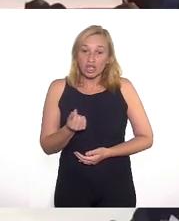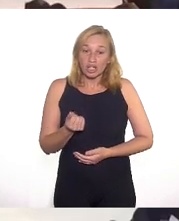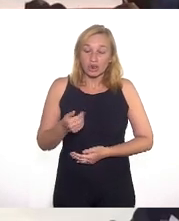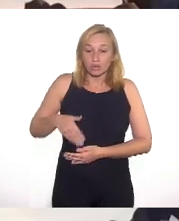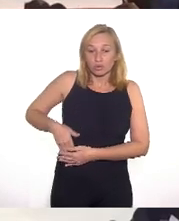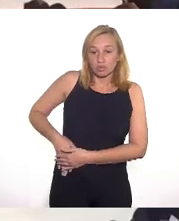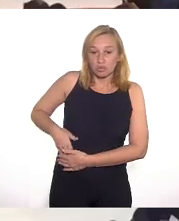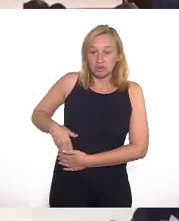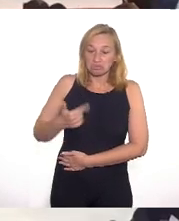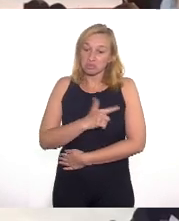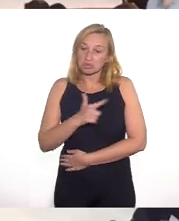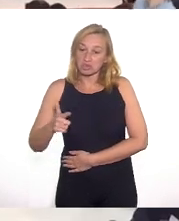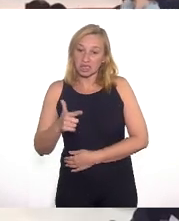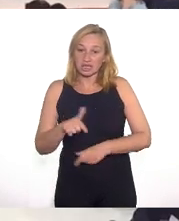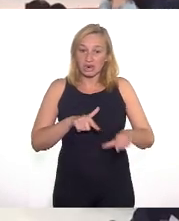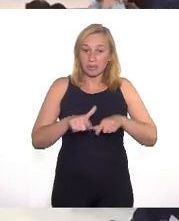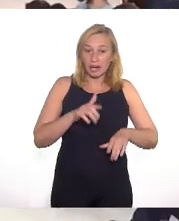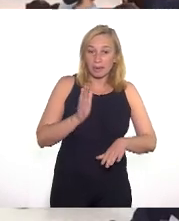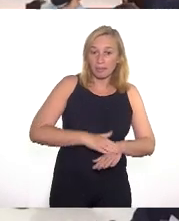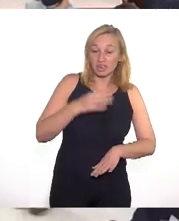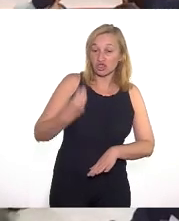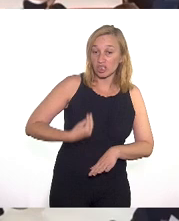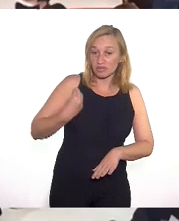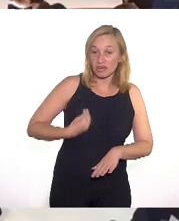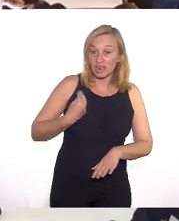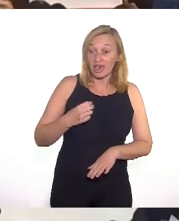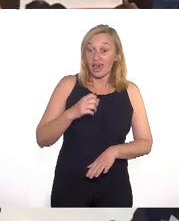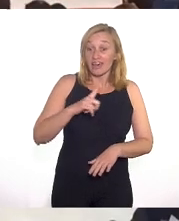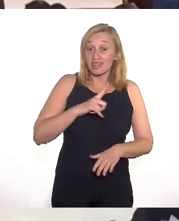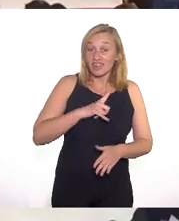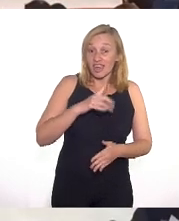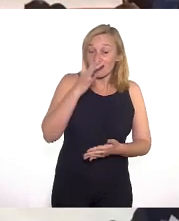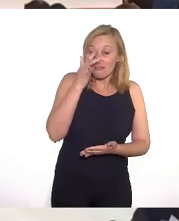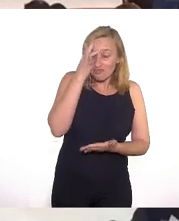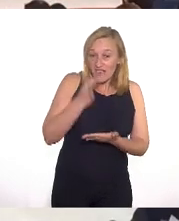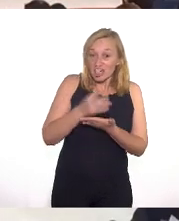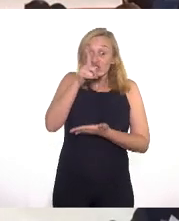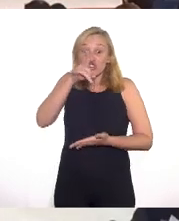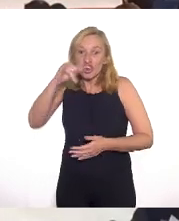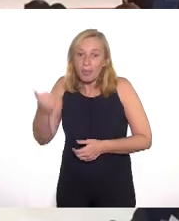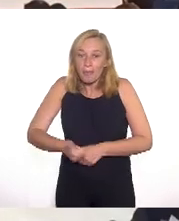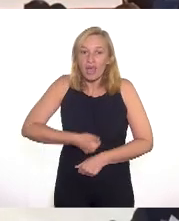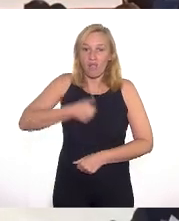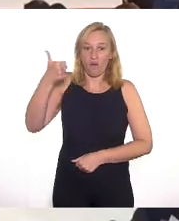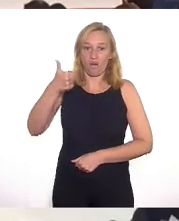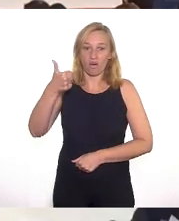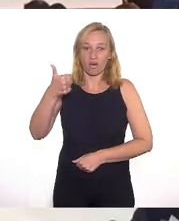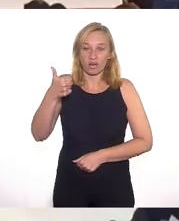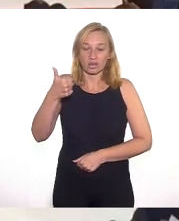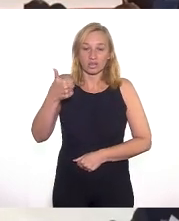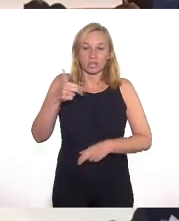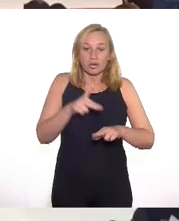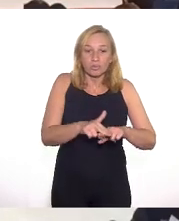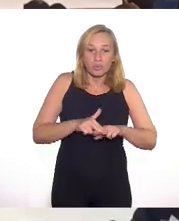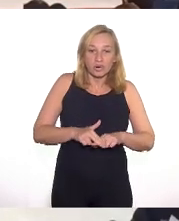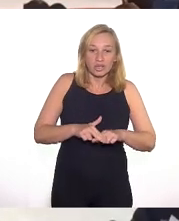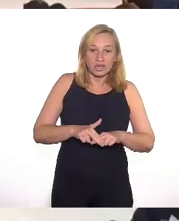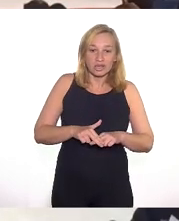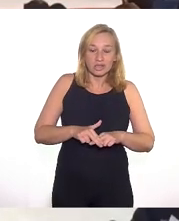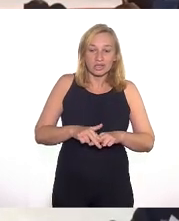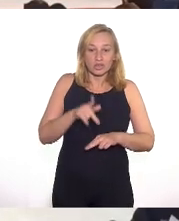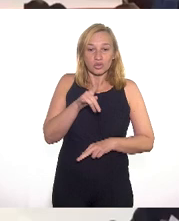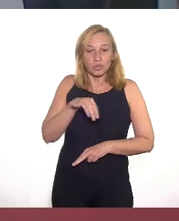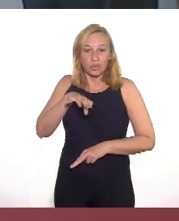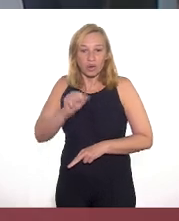um emprego, é mais do que sobreviver, é ter fé em dias melhores. Por isso, quando o governo do estado do Rio